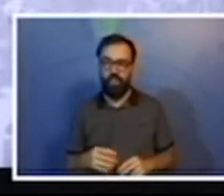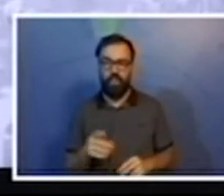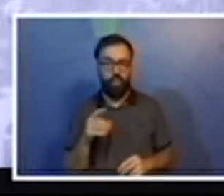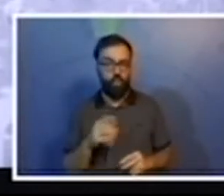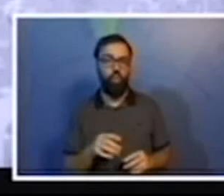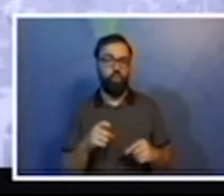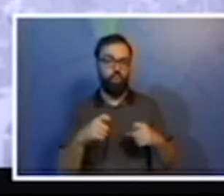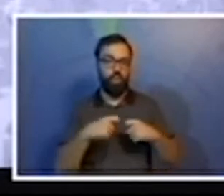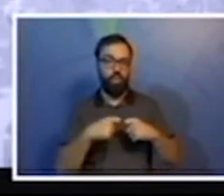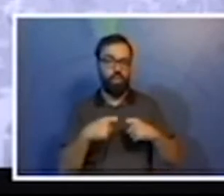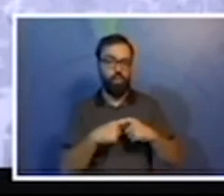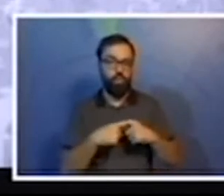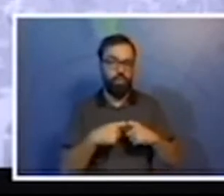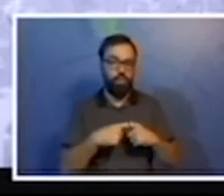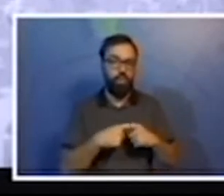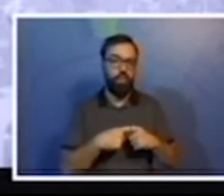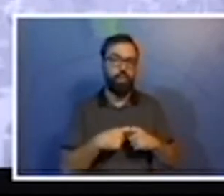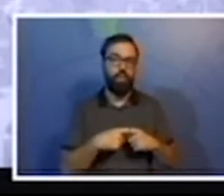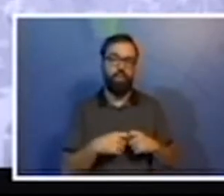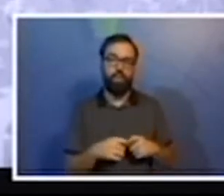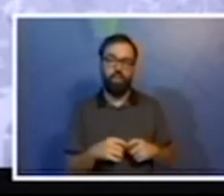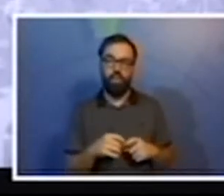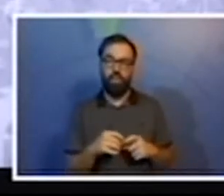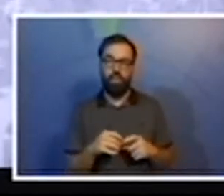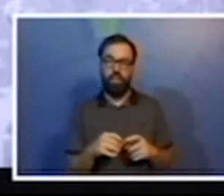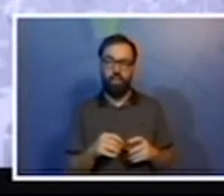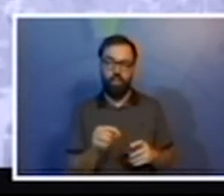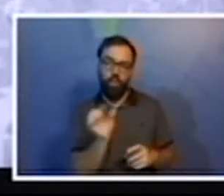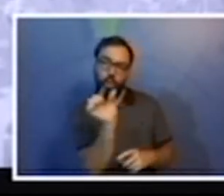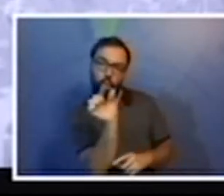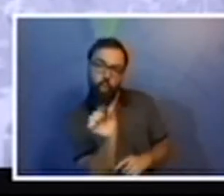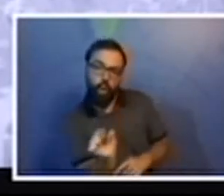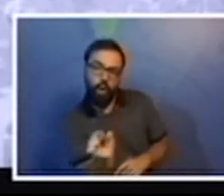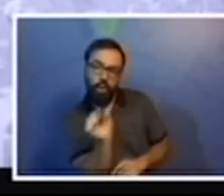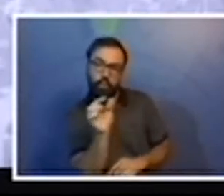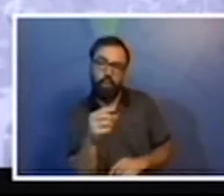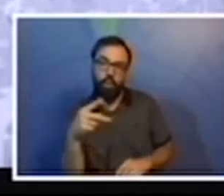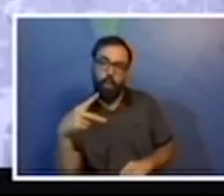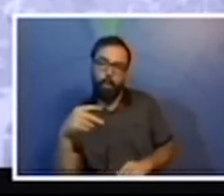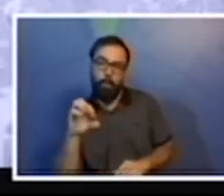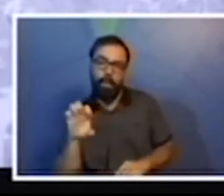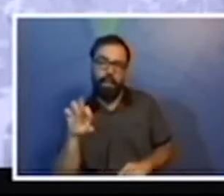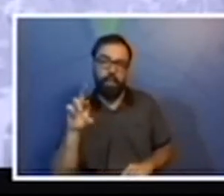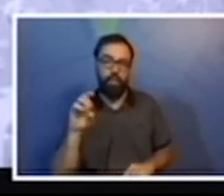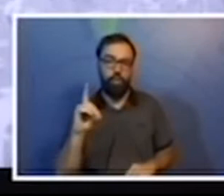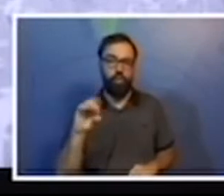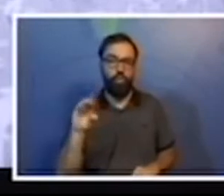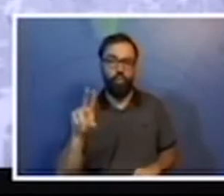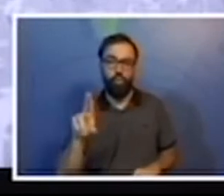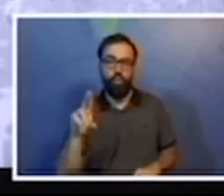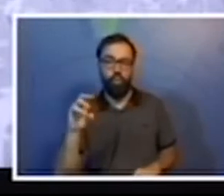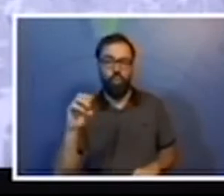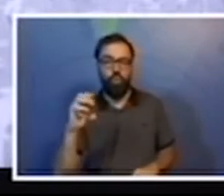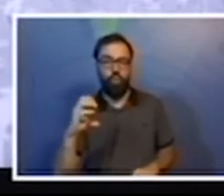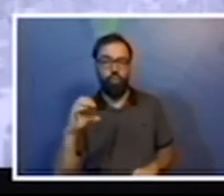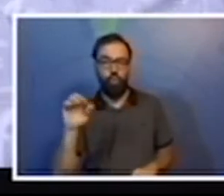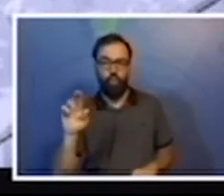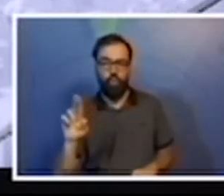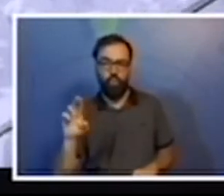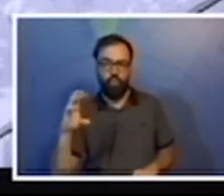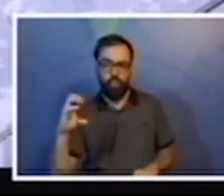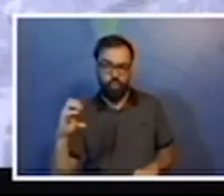é um Caju é uma outra parte que se desenvolve esse cabinho aqui chamado de pedúnculo floral a a